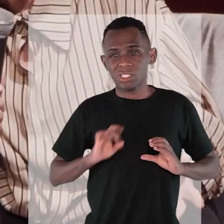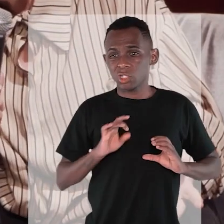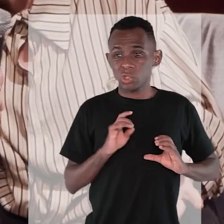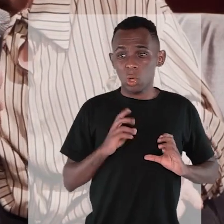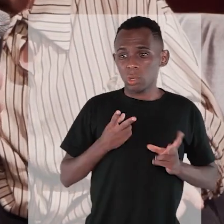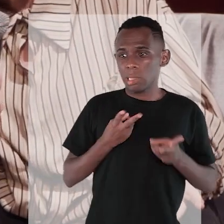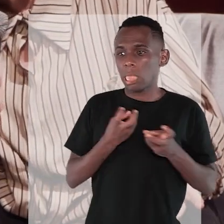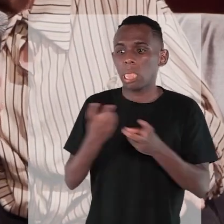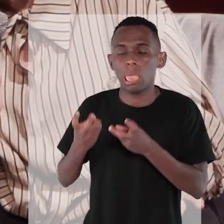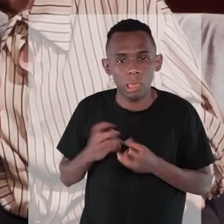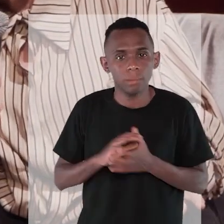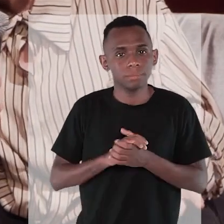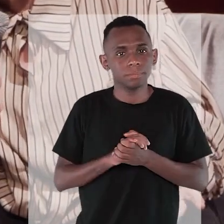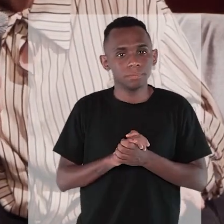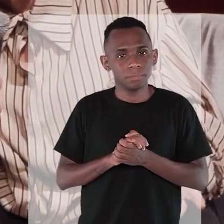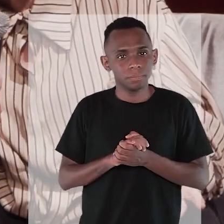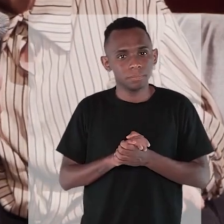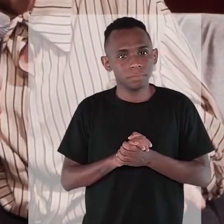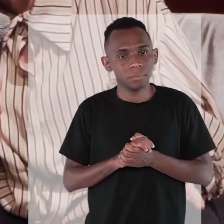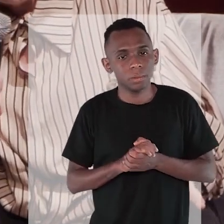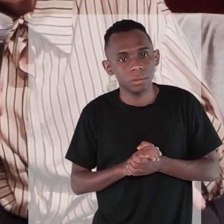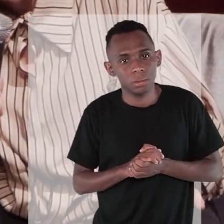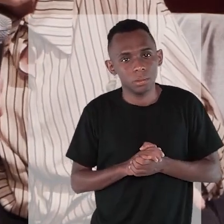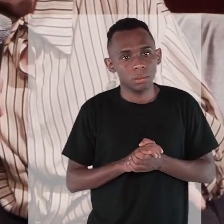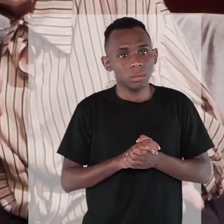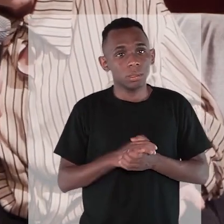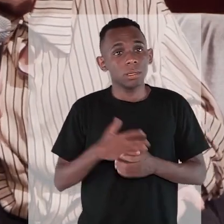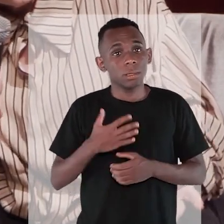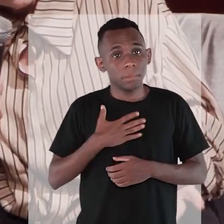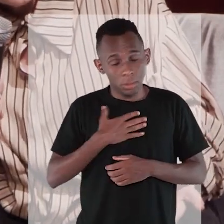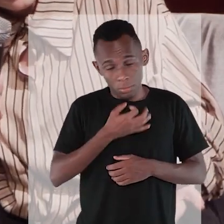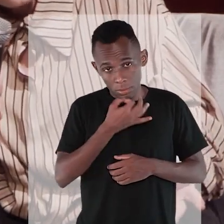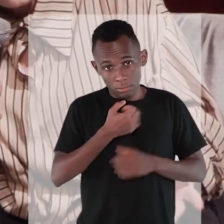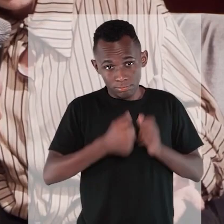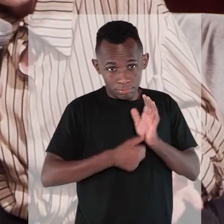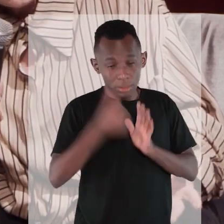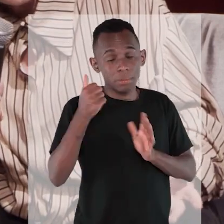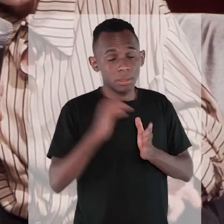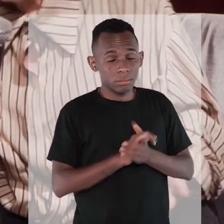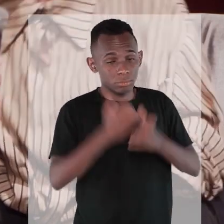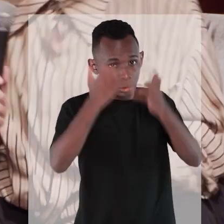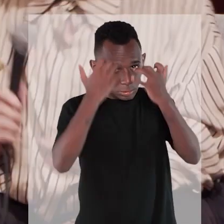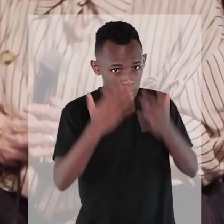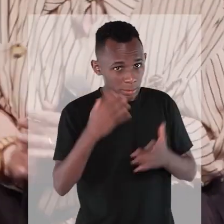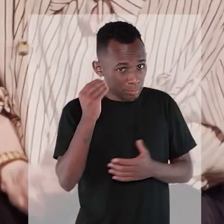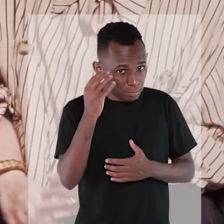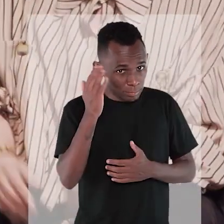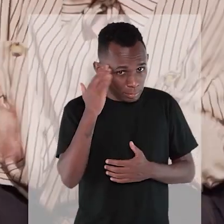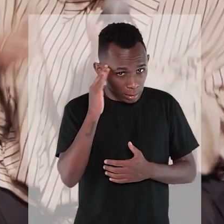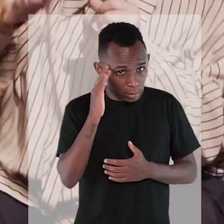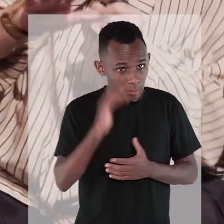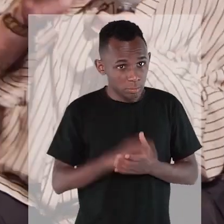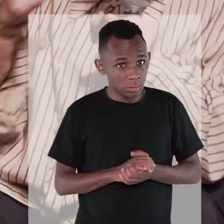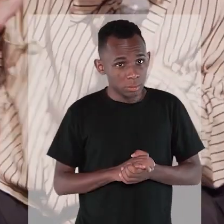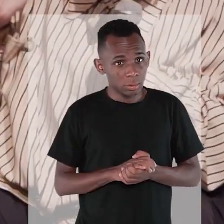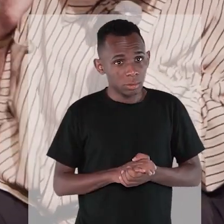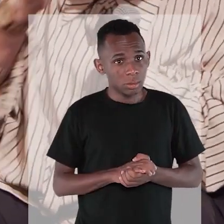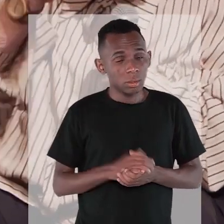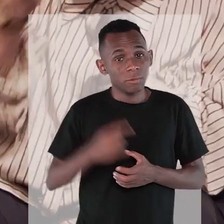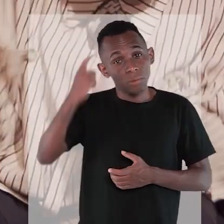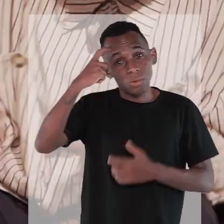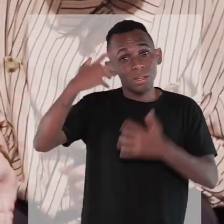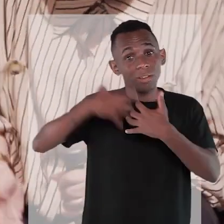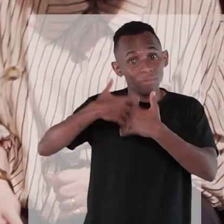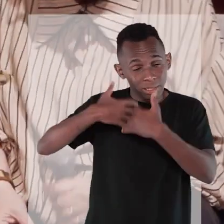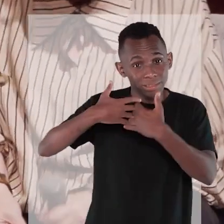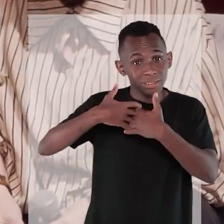voraz, em que farinha pouca, meu pirão primeiro. Não é isso? Entendeu? Eu fico pensando isso,